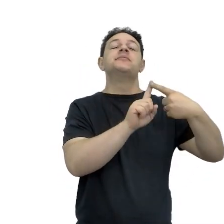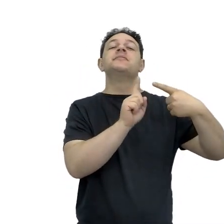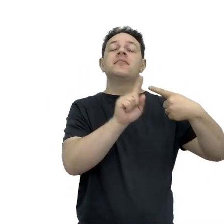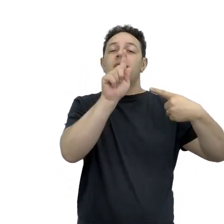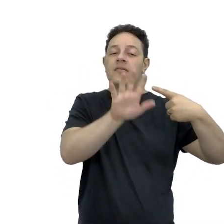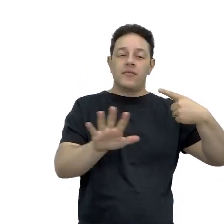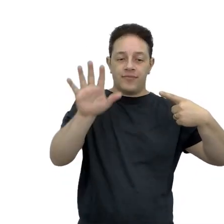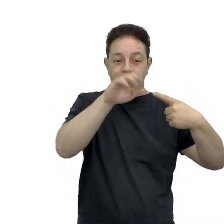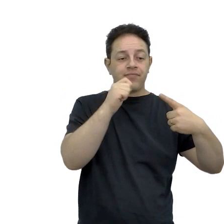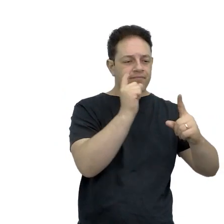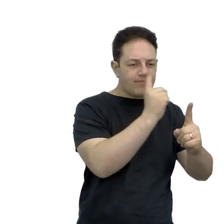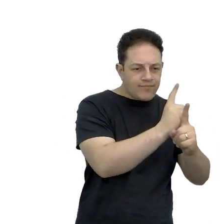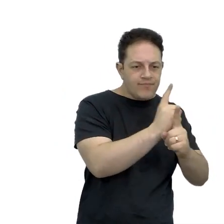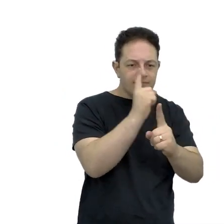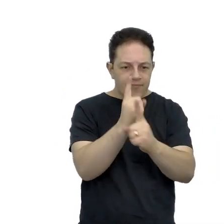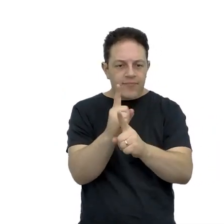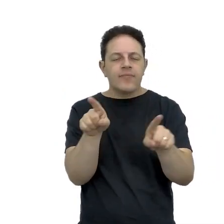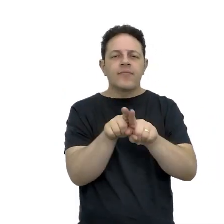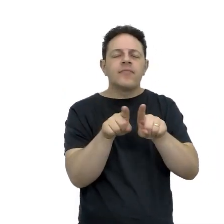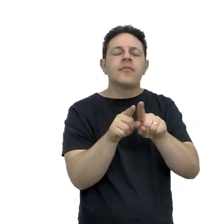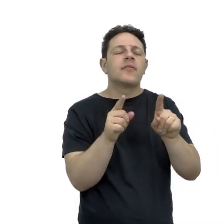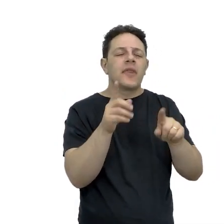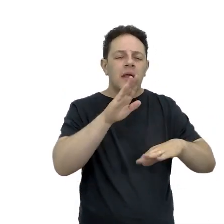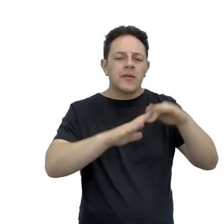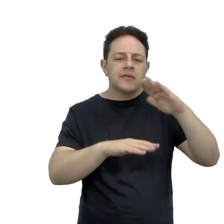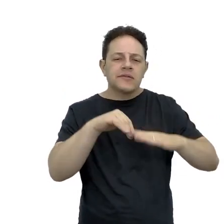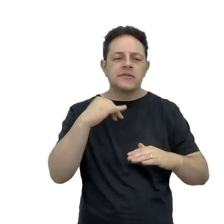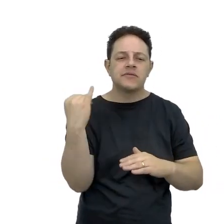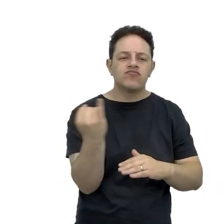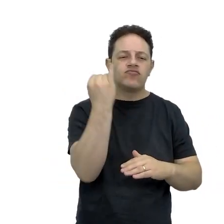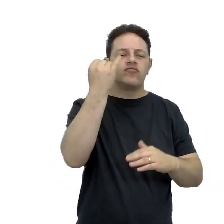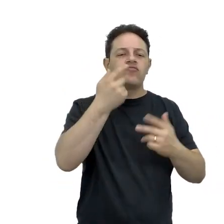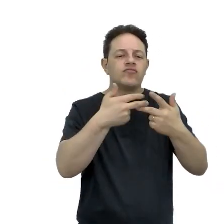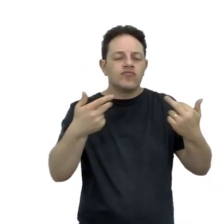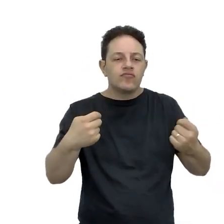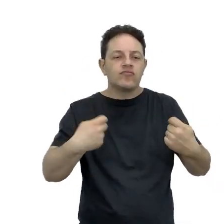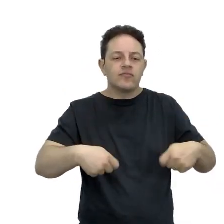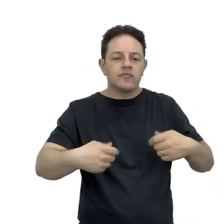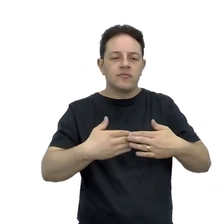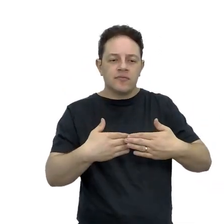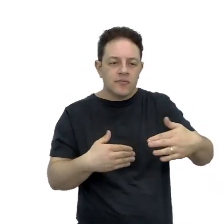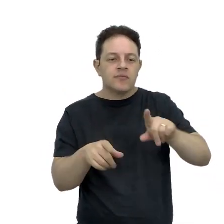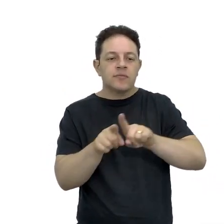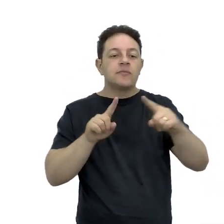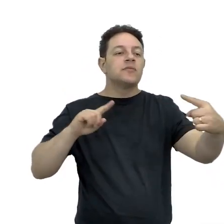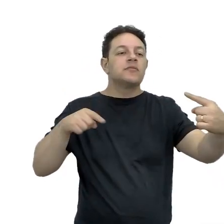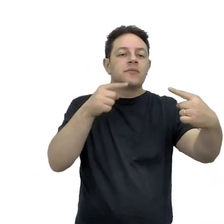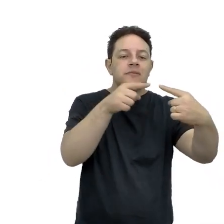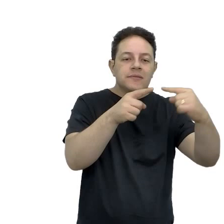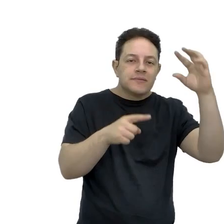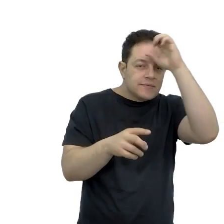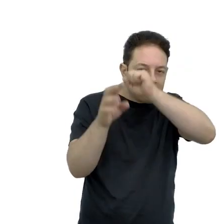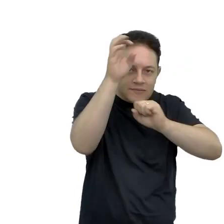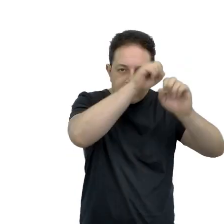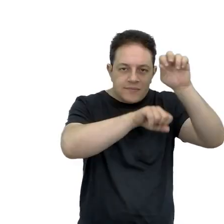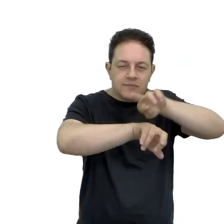estabelecer relações entre as habilidades essenciais a serem desenvolvidas e os objetivos de aprendizagem